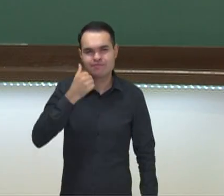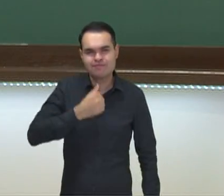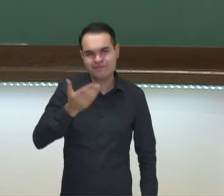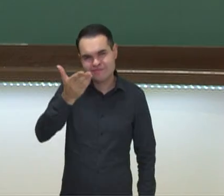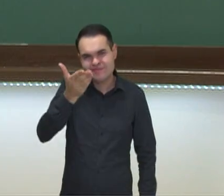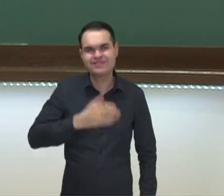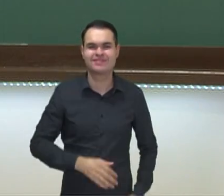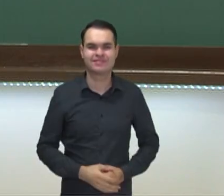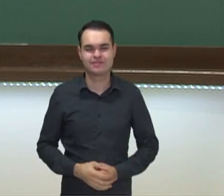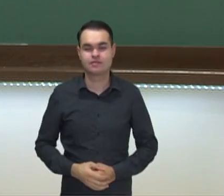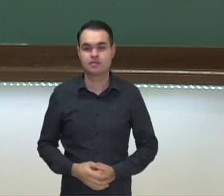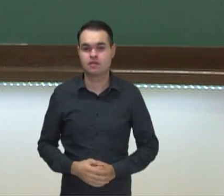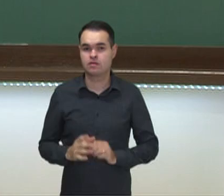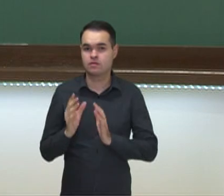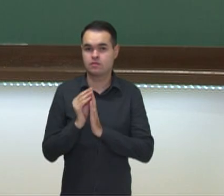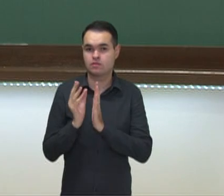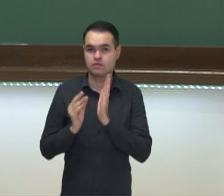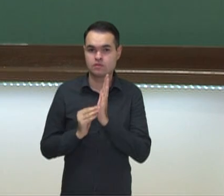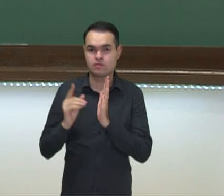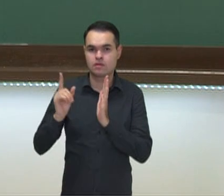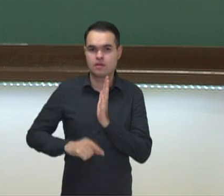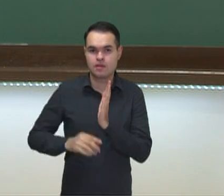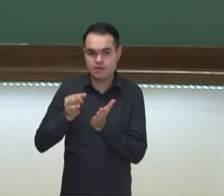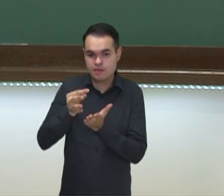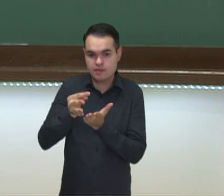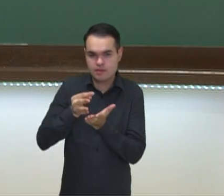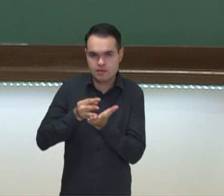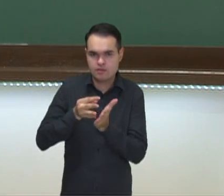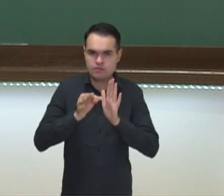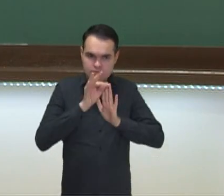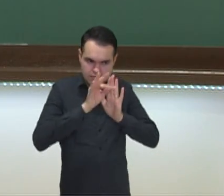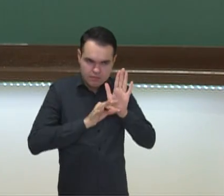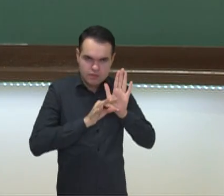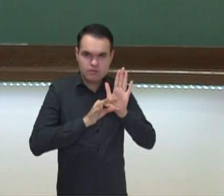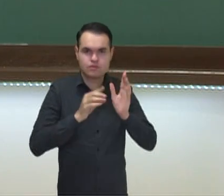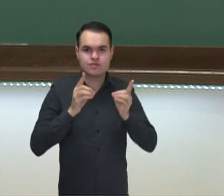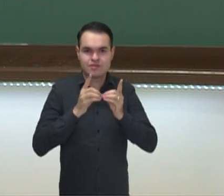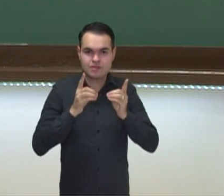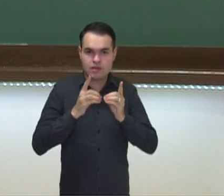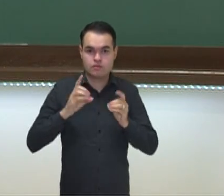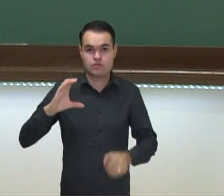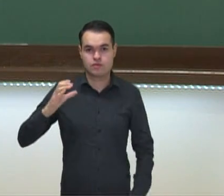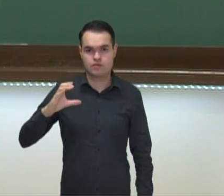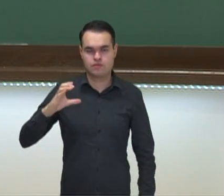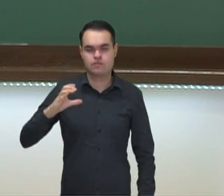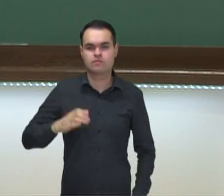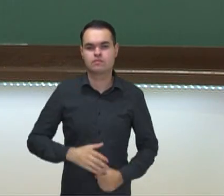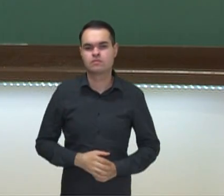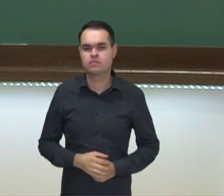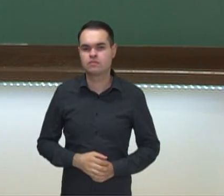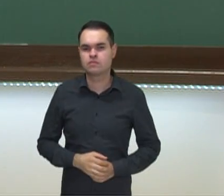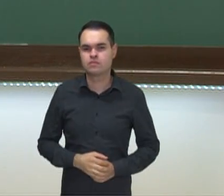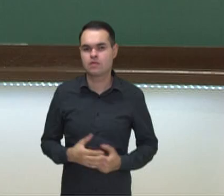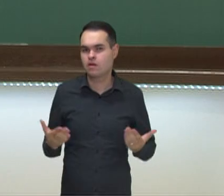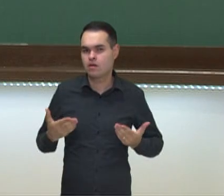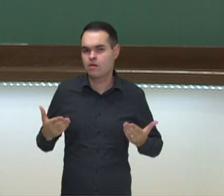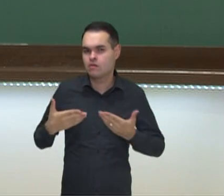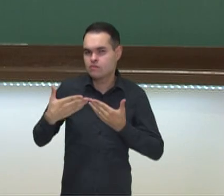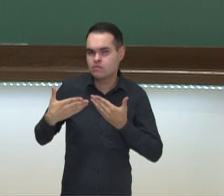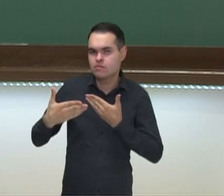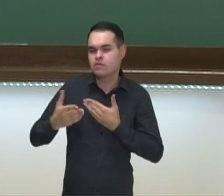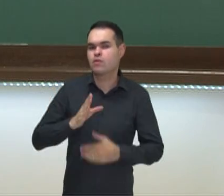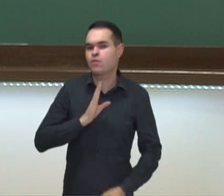O nosso conteúdo é texto didático científico. Isso mesmo. Vamos conhecer algumas características desse